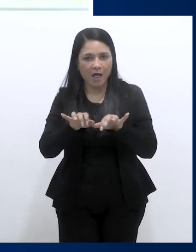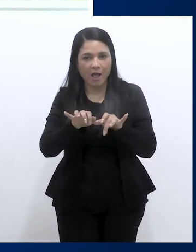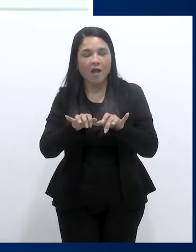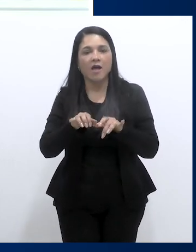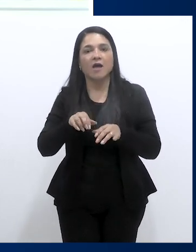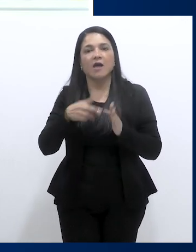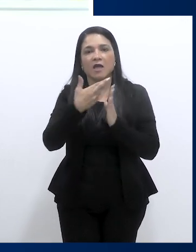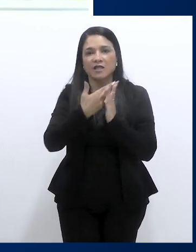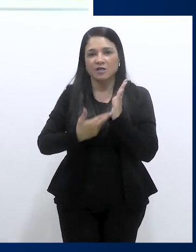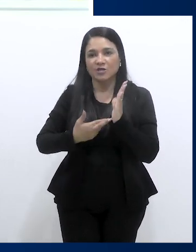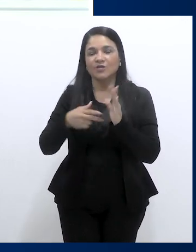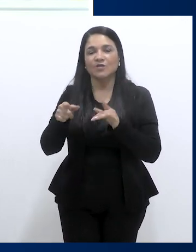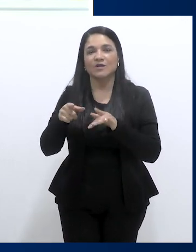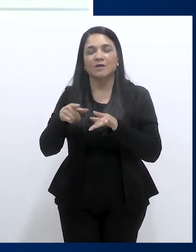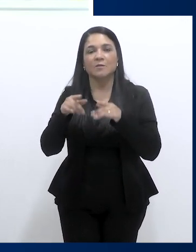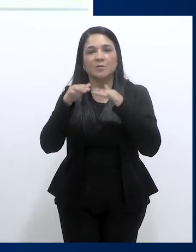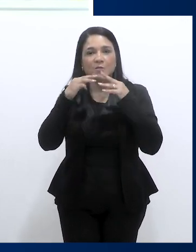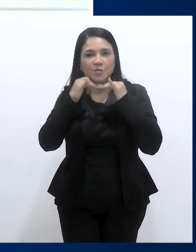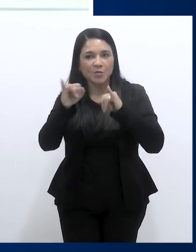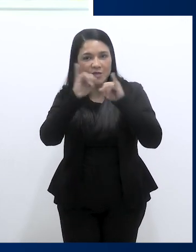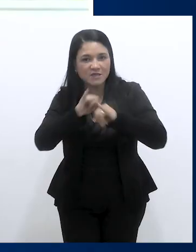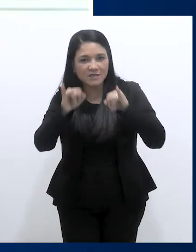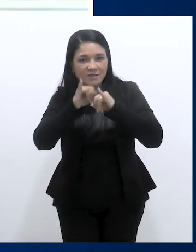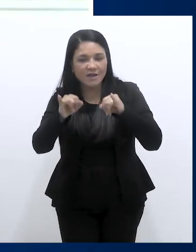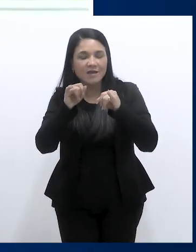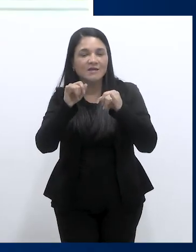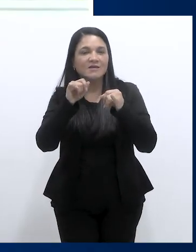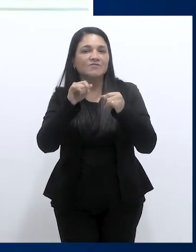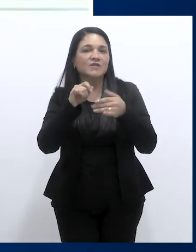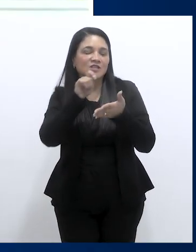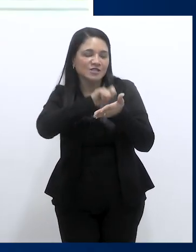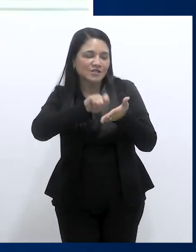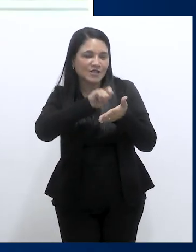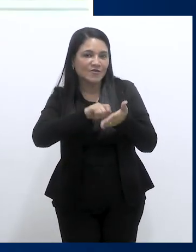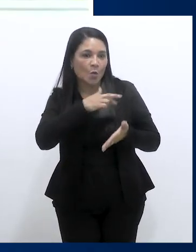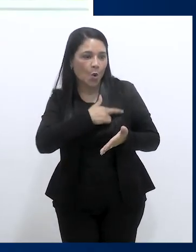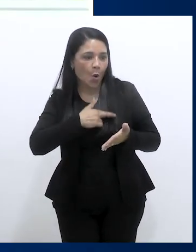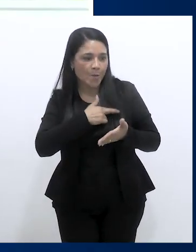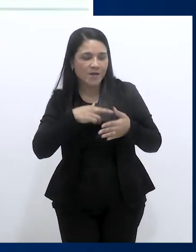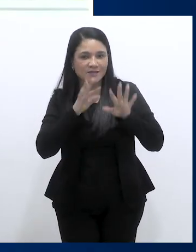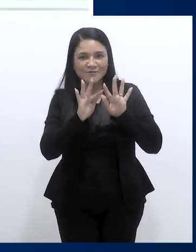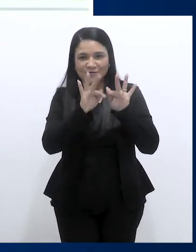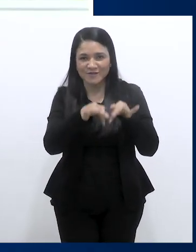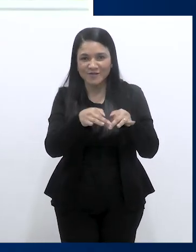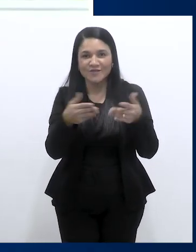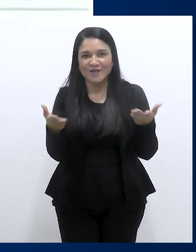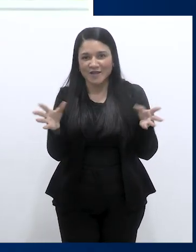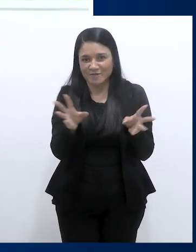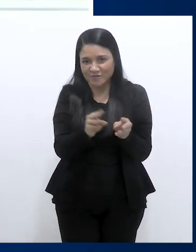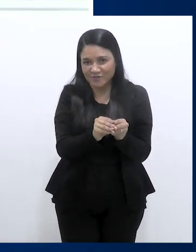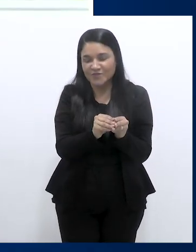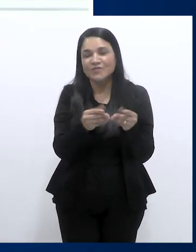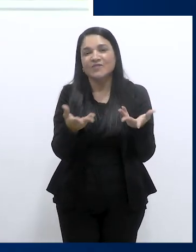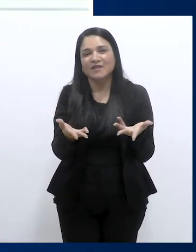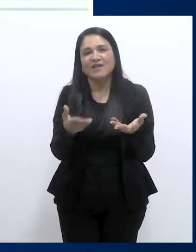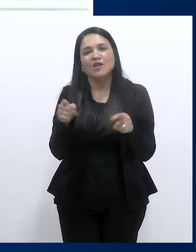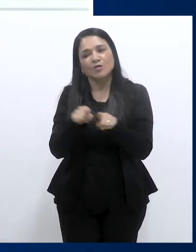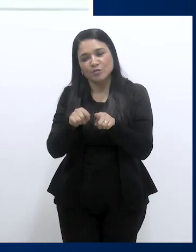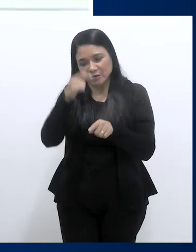redatora publicitária, mas também agora está escrevendo, terminou agora um romance. Eu